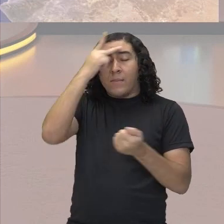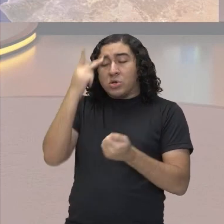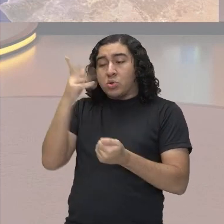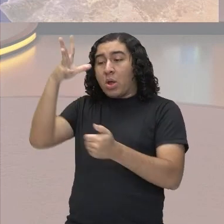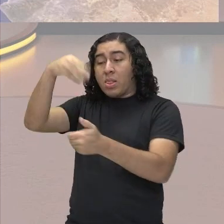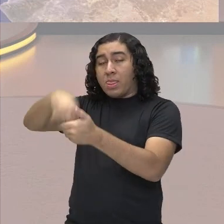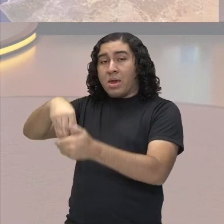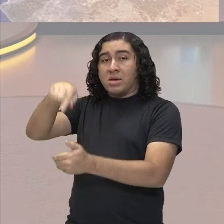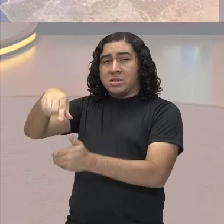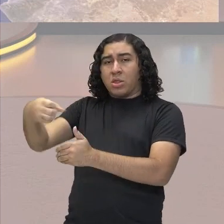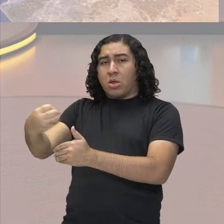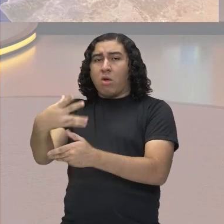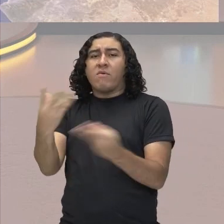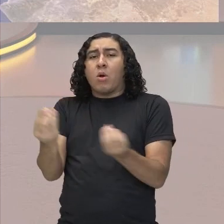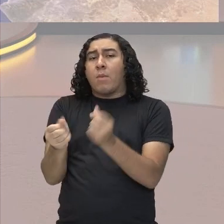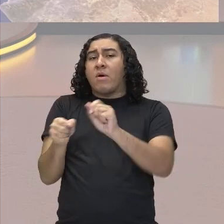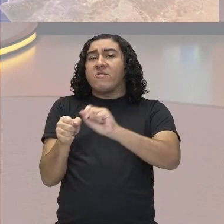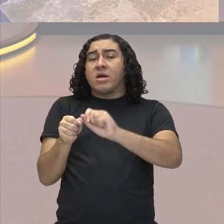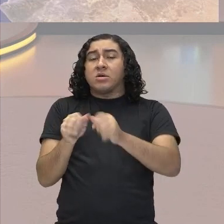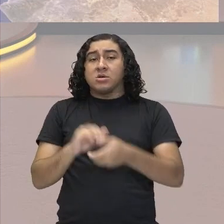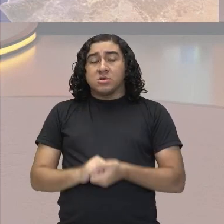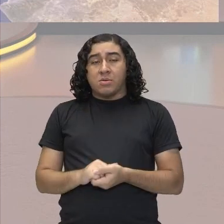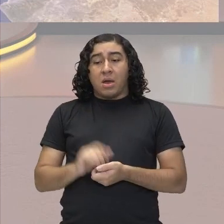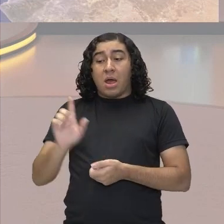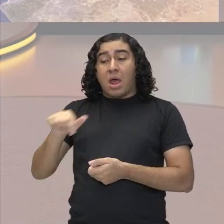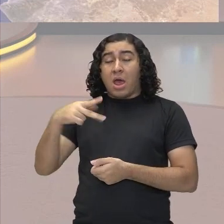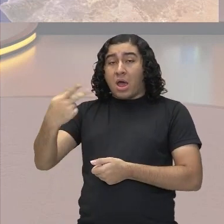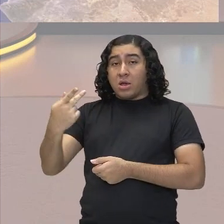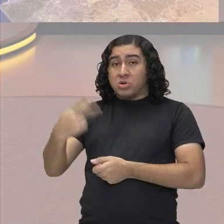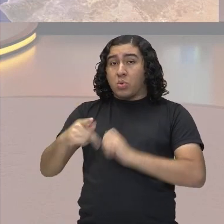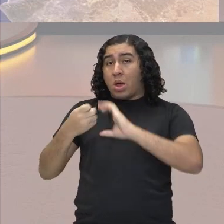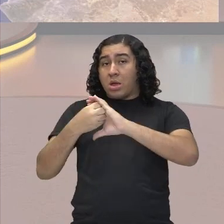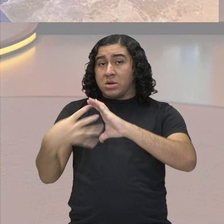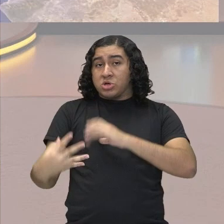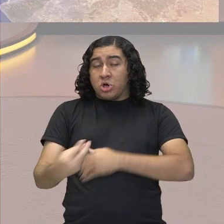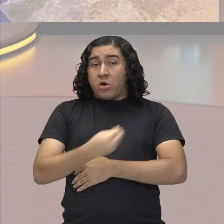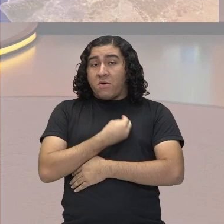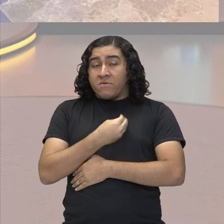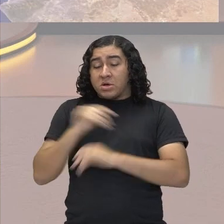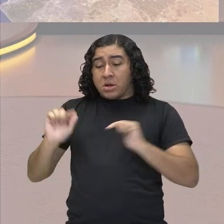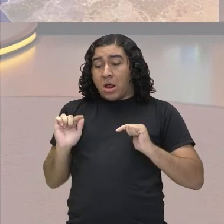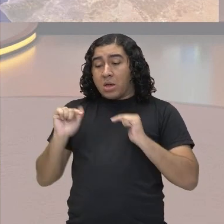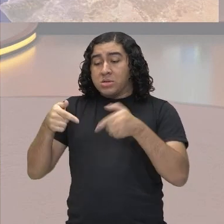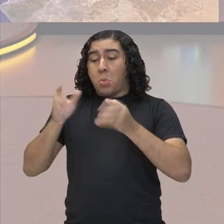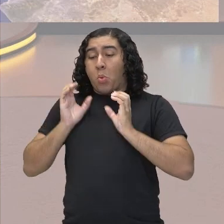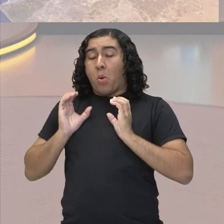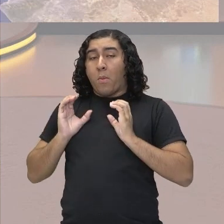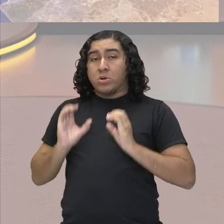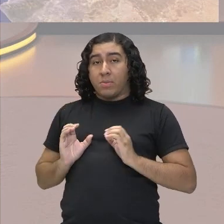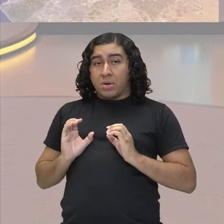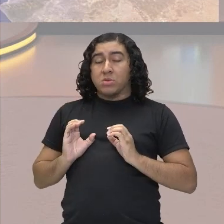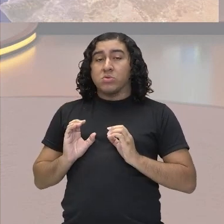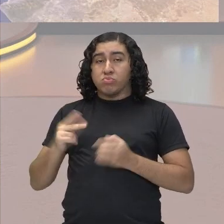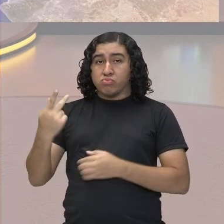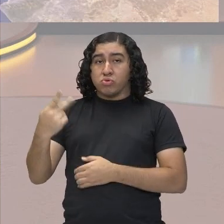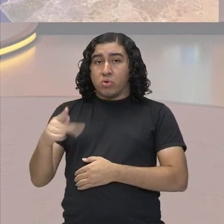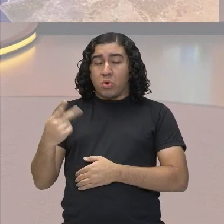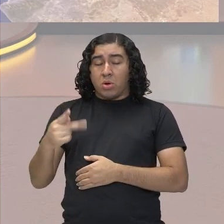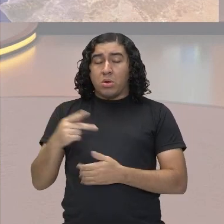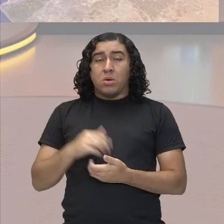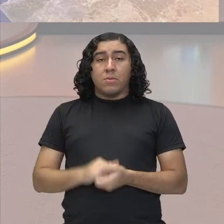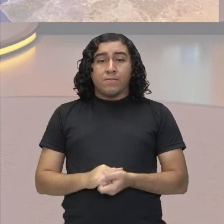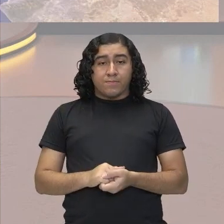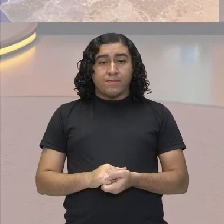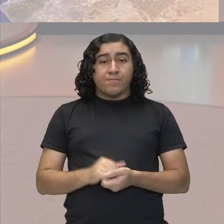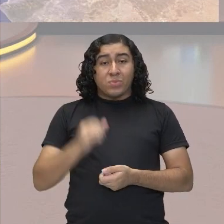definido pelo quê? Pelo seu estilo de vida, por aquilo que ele consome